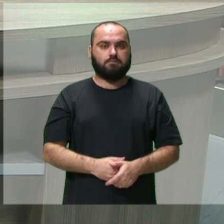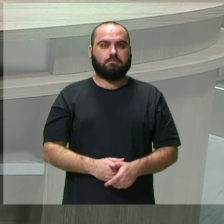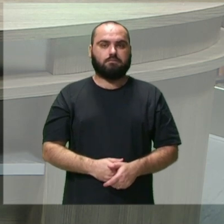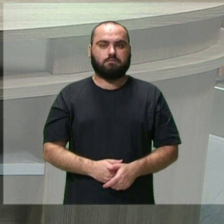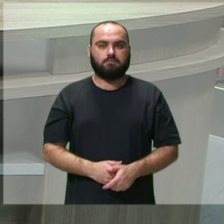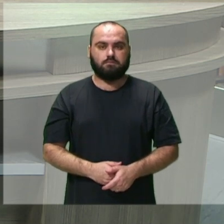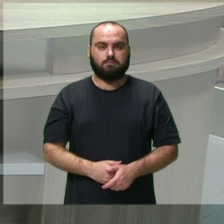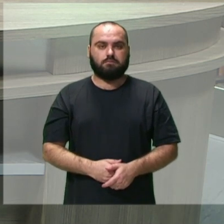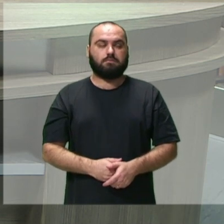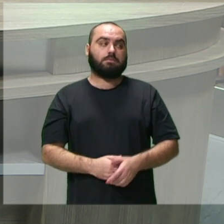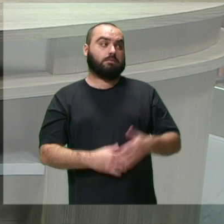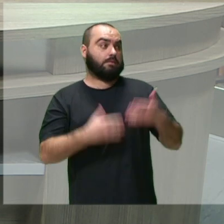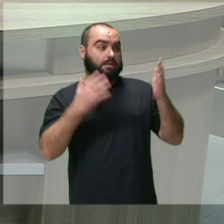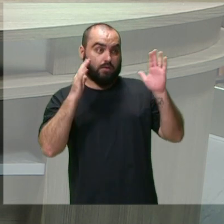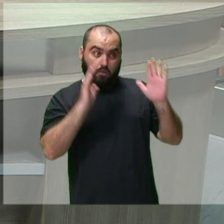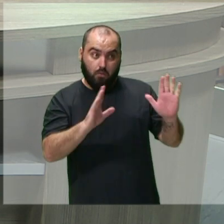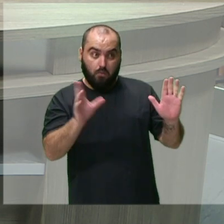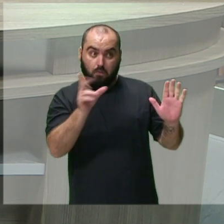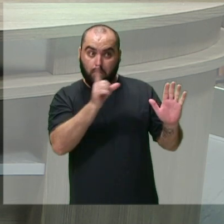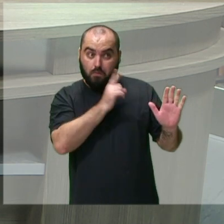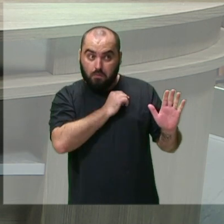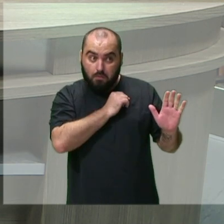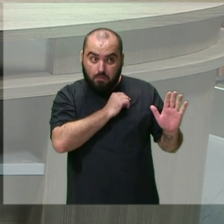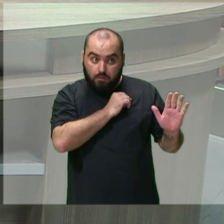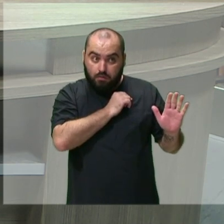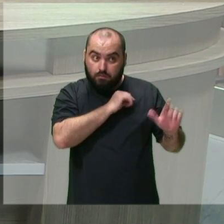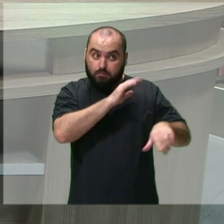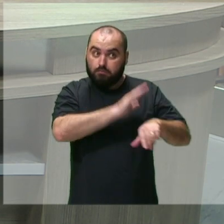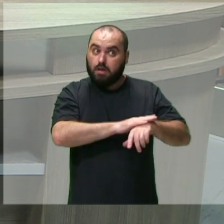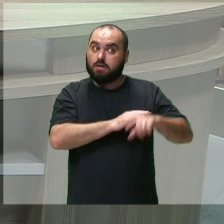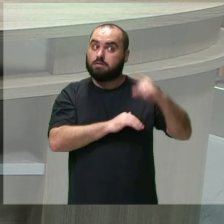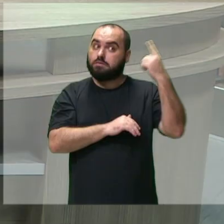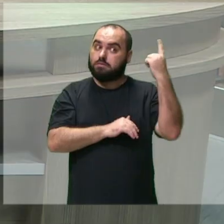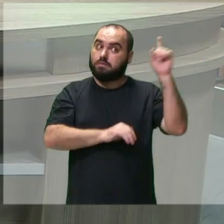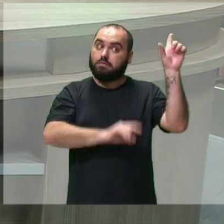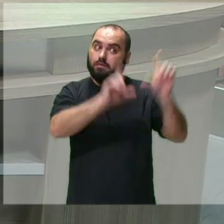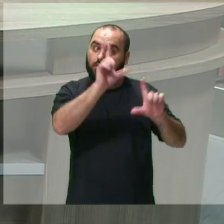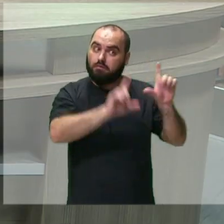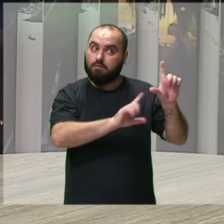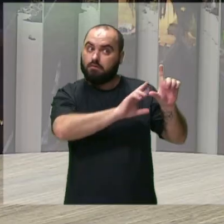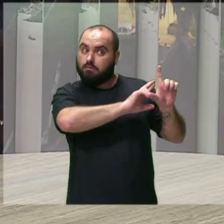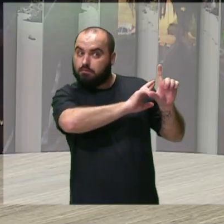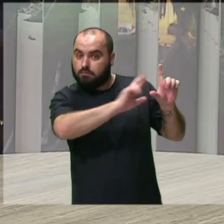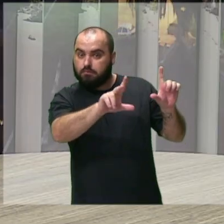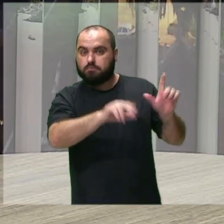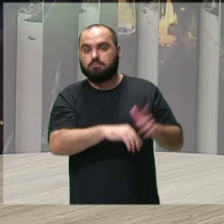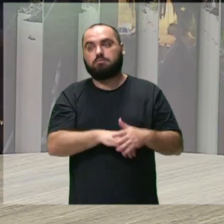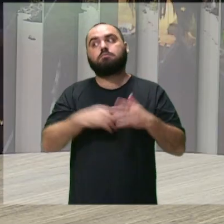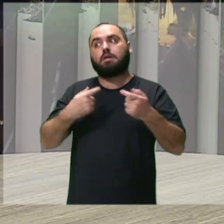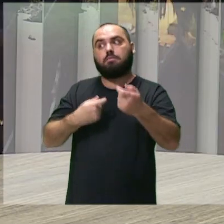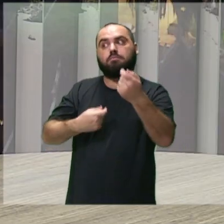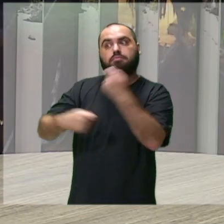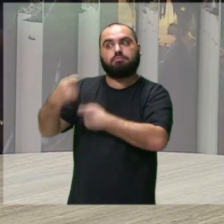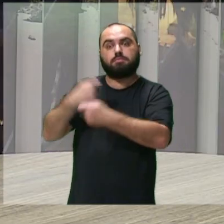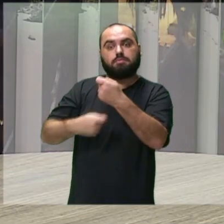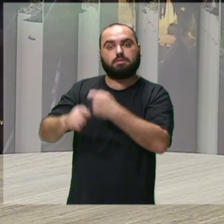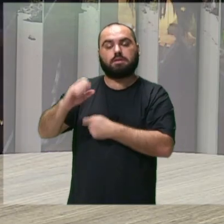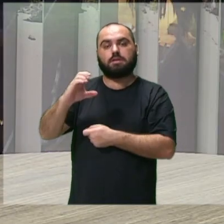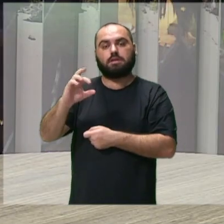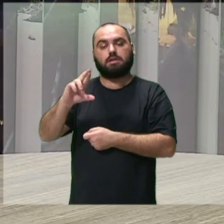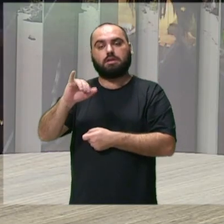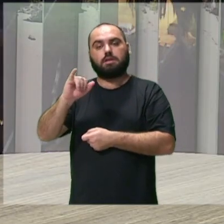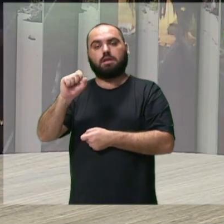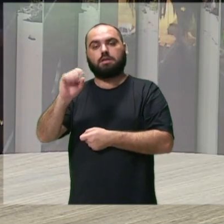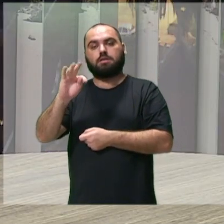acredito bastante interessante. Isso vale até mais outro programa. Opa, aí nós vamos entrar na questão da economia criativa. Eu estou